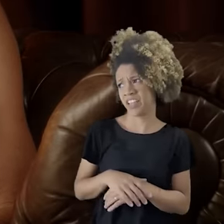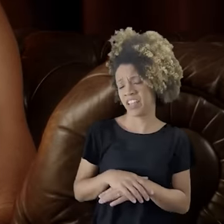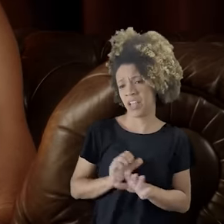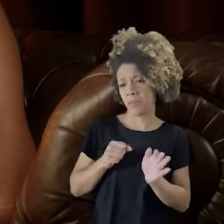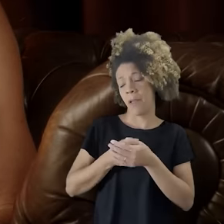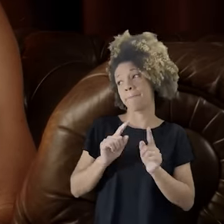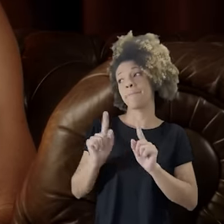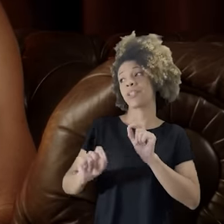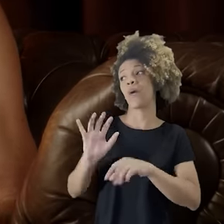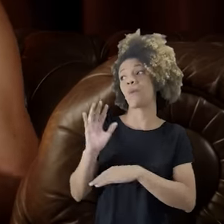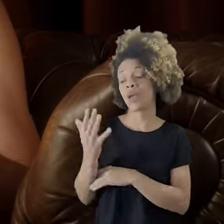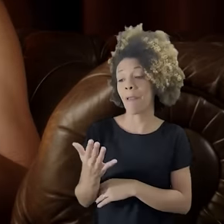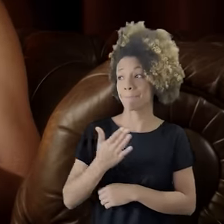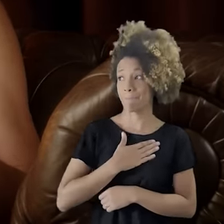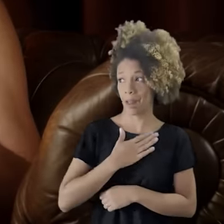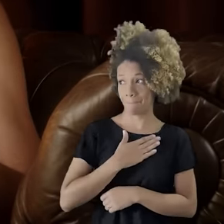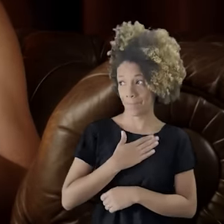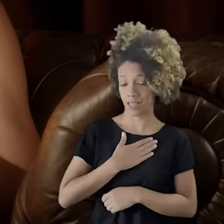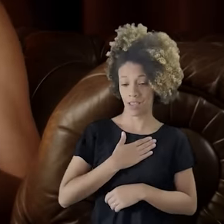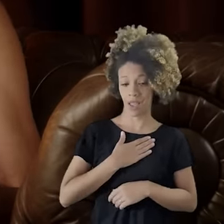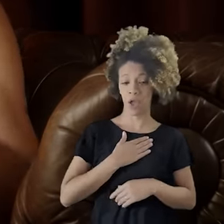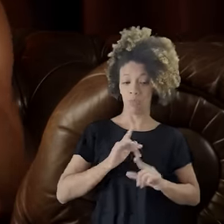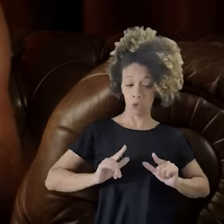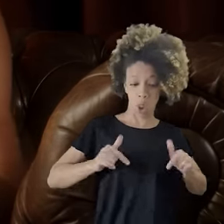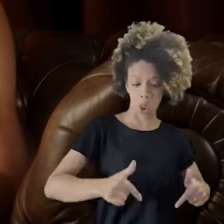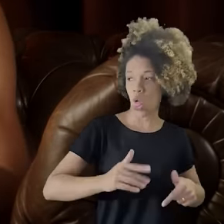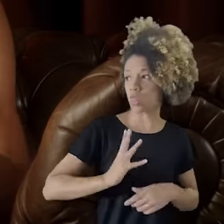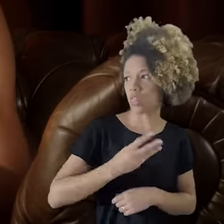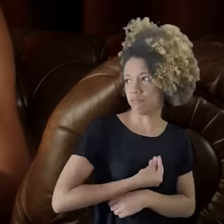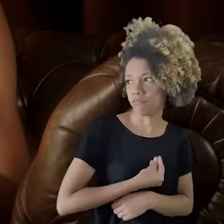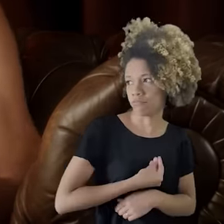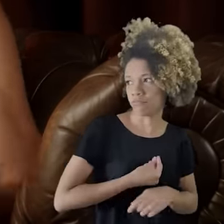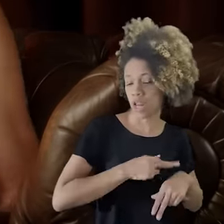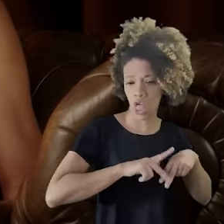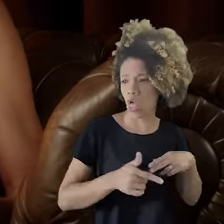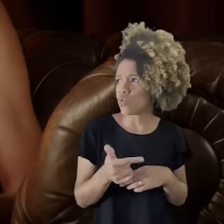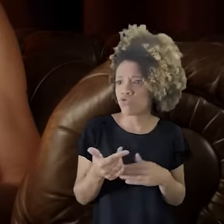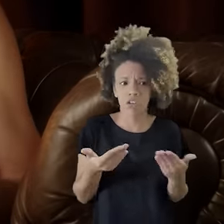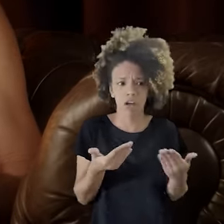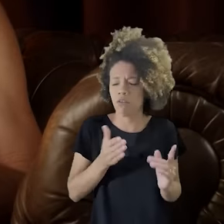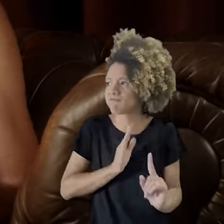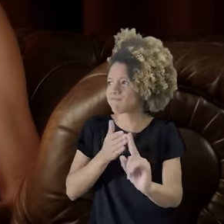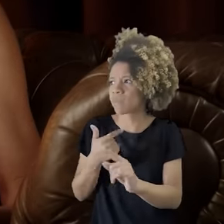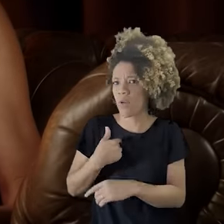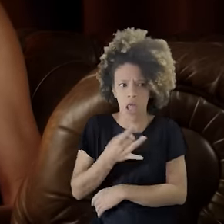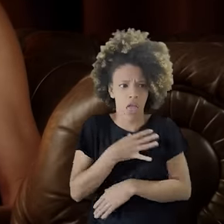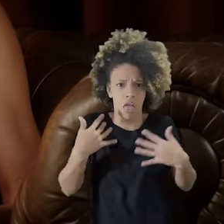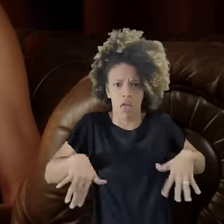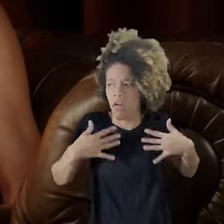me enganava Mas é com aquela tua coisa é para mim partir para o mundo do homossexualismo eu não tinha pagado eu eu era